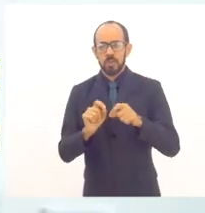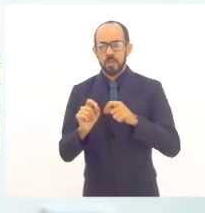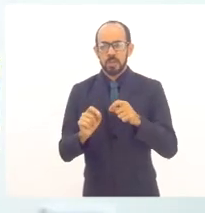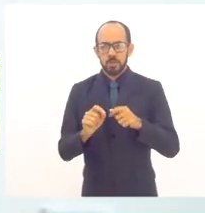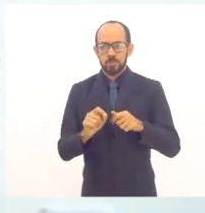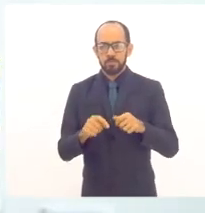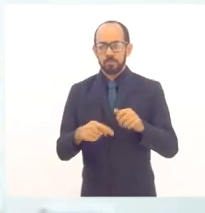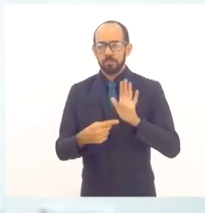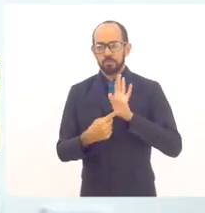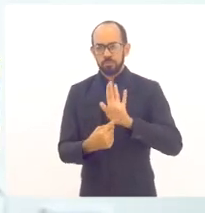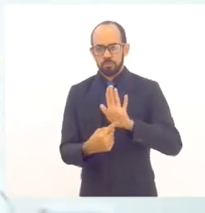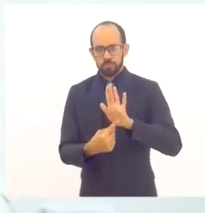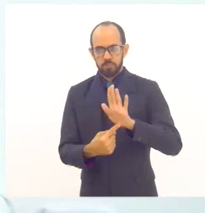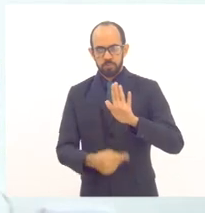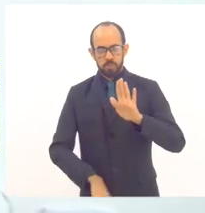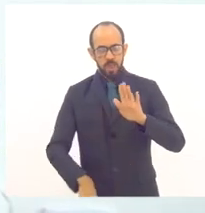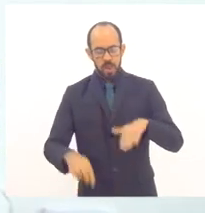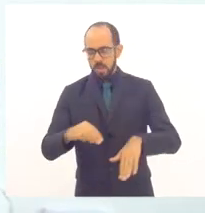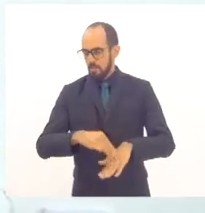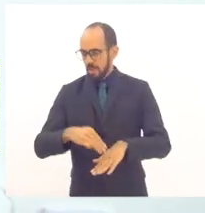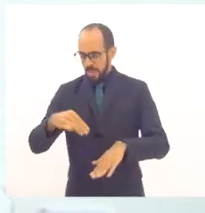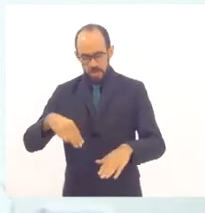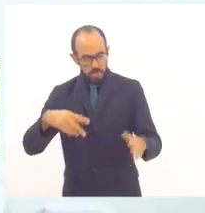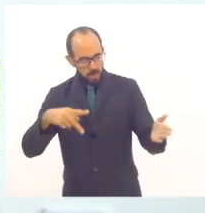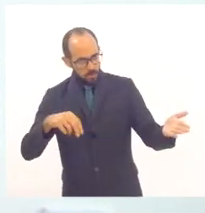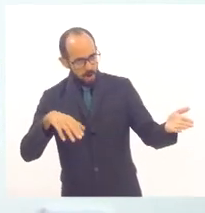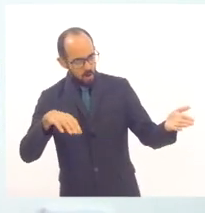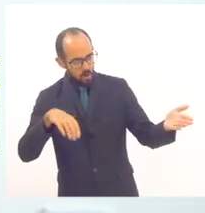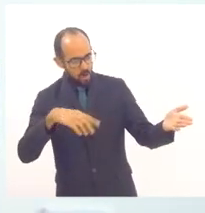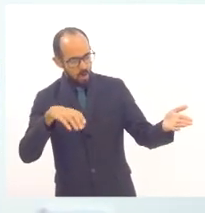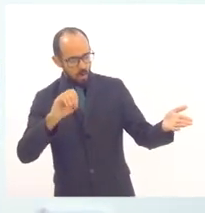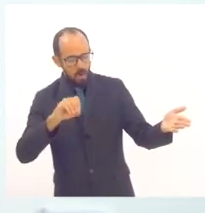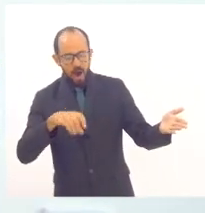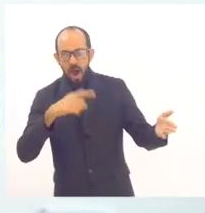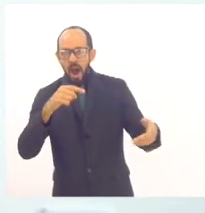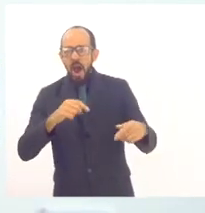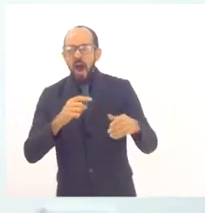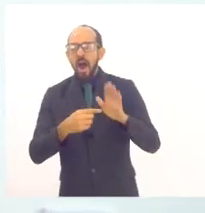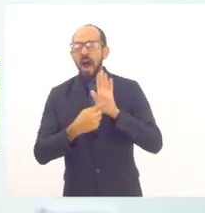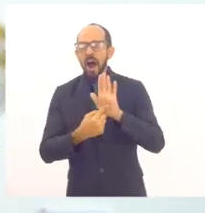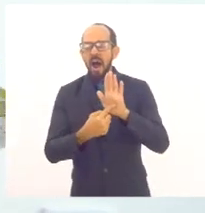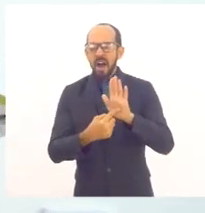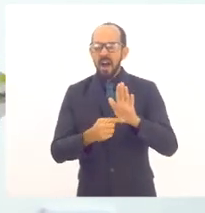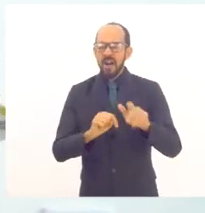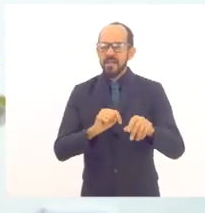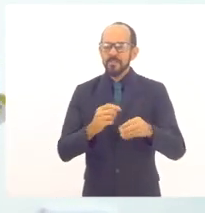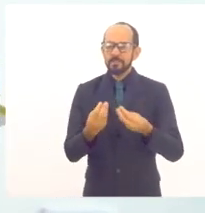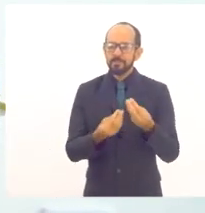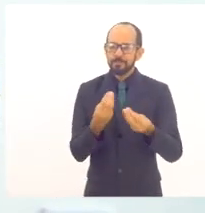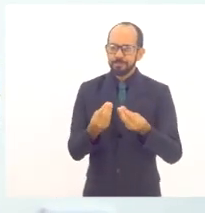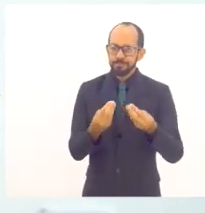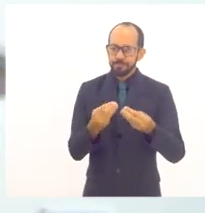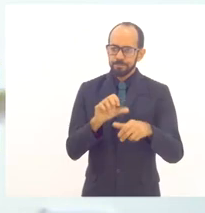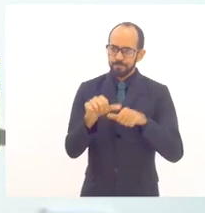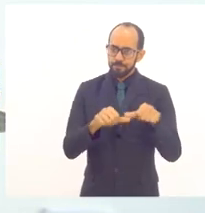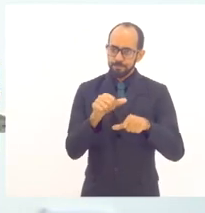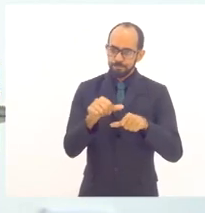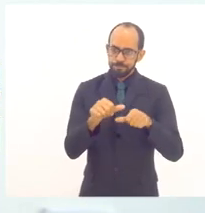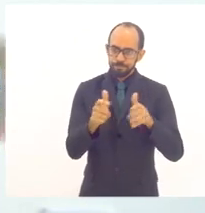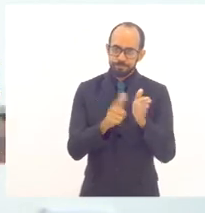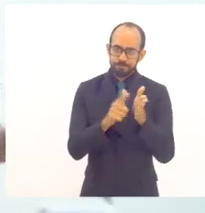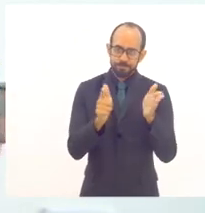está mostrando, mestre Paulão, para as pessoas, como converter um papel, porque a lei é um papel, em